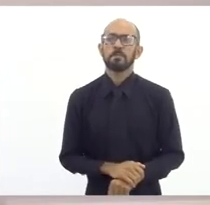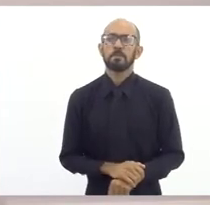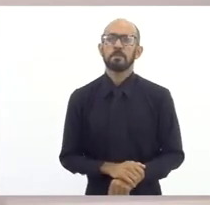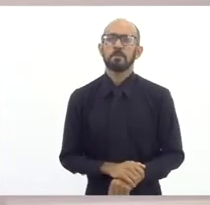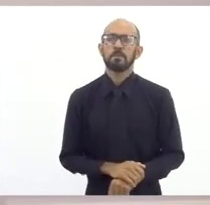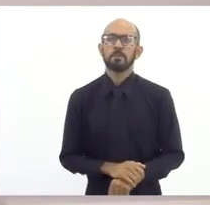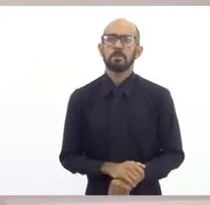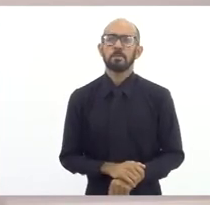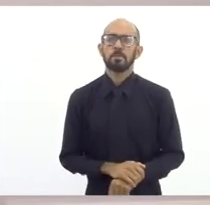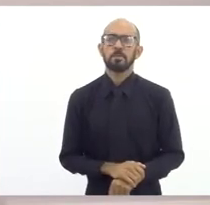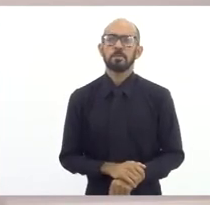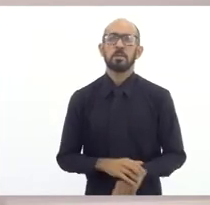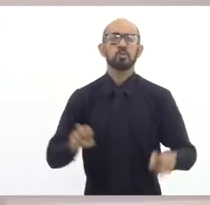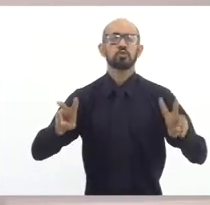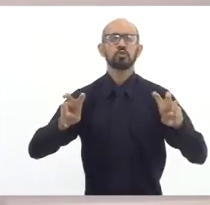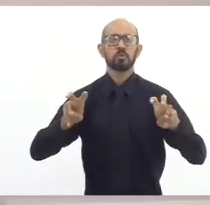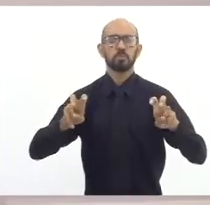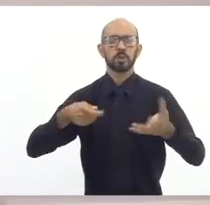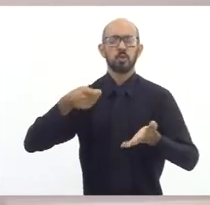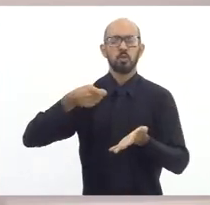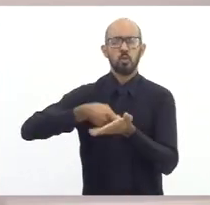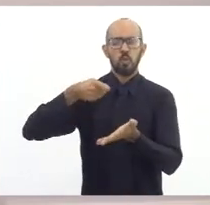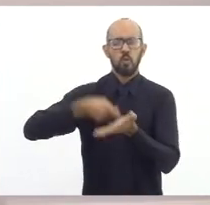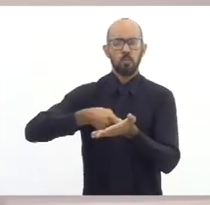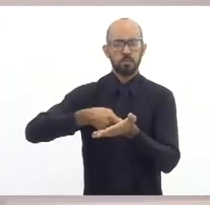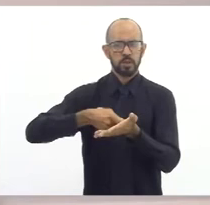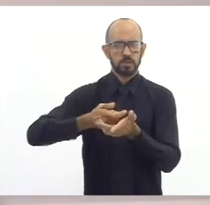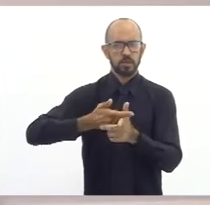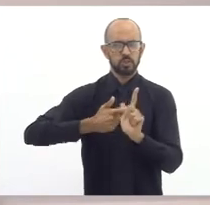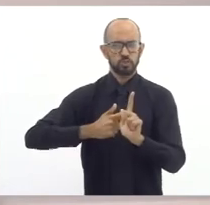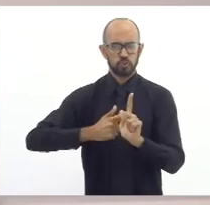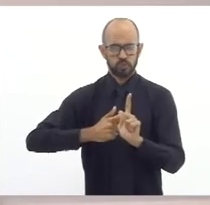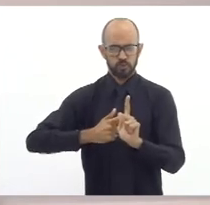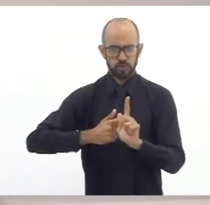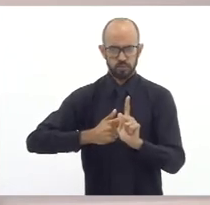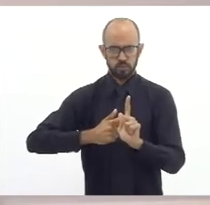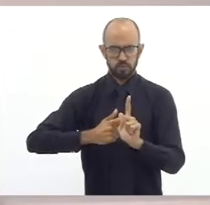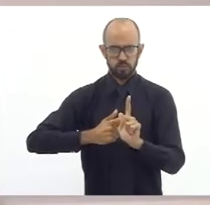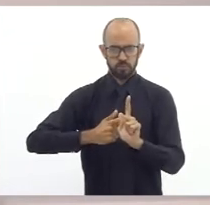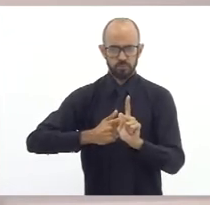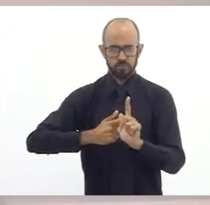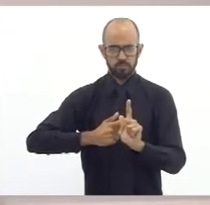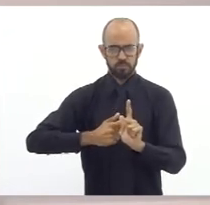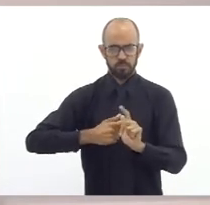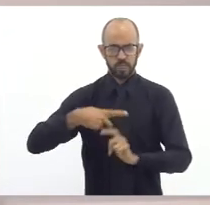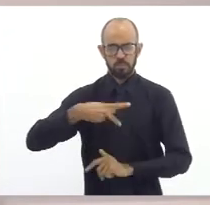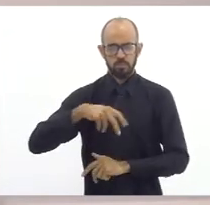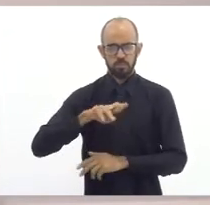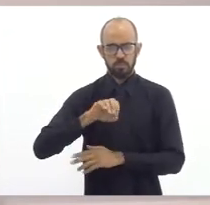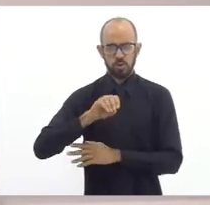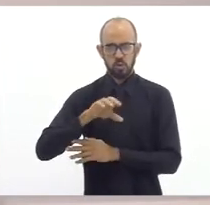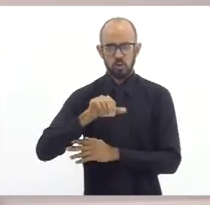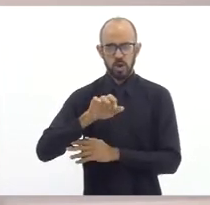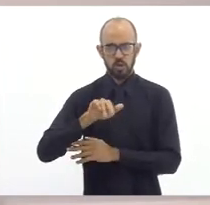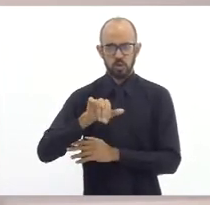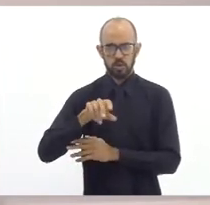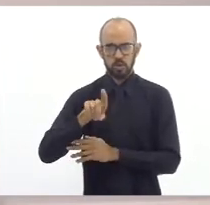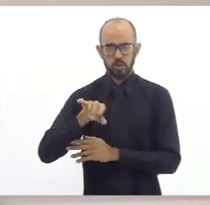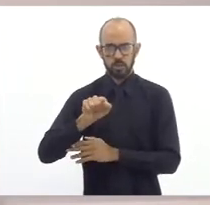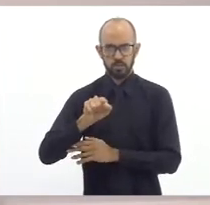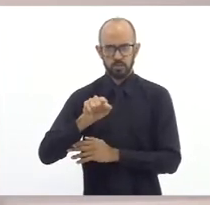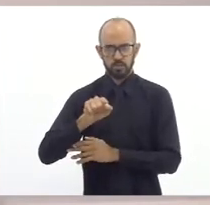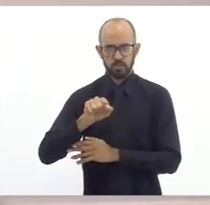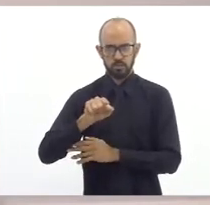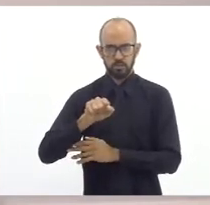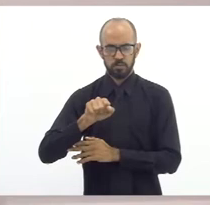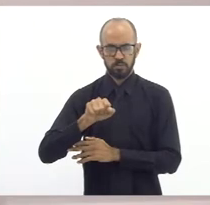Sobre cobrança da dívida ativa da Procuradoria-Geral do Estado.